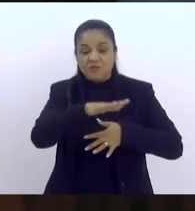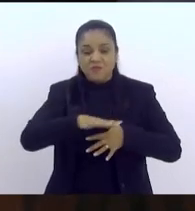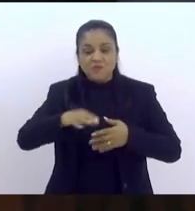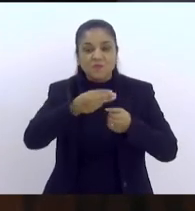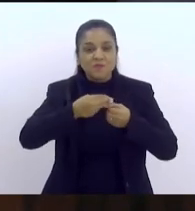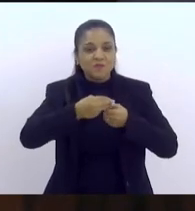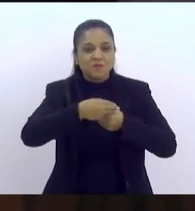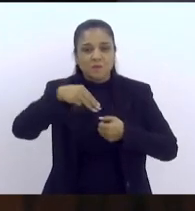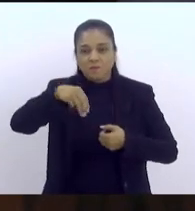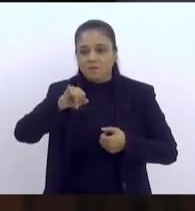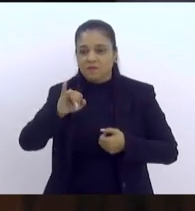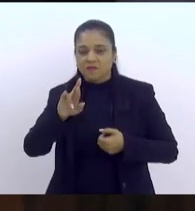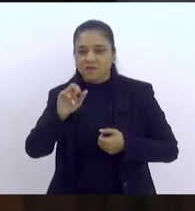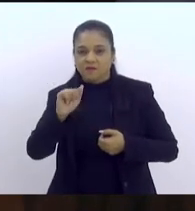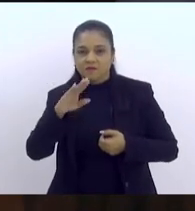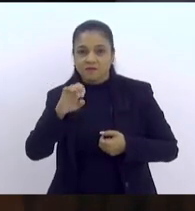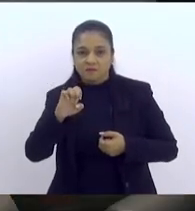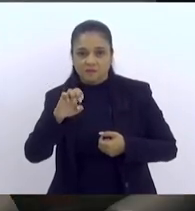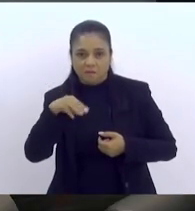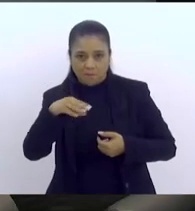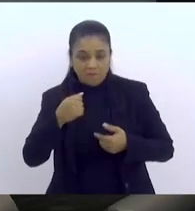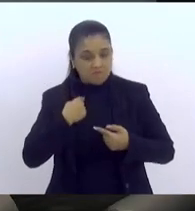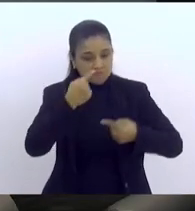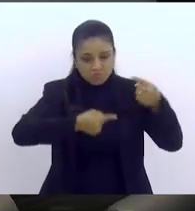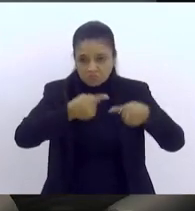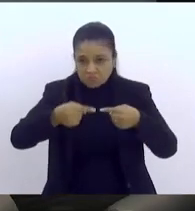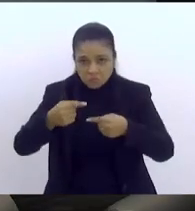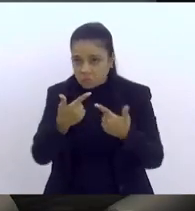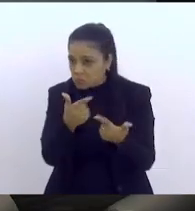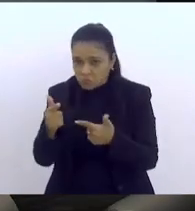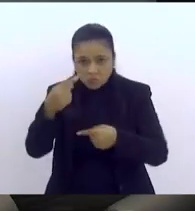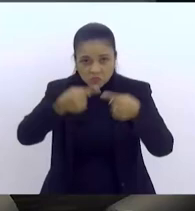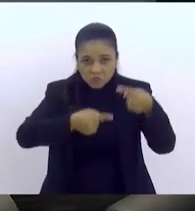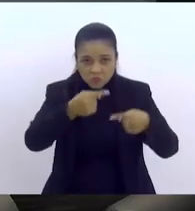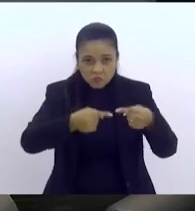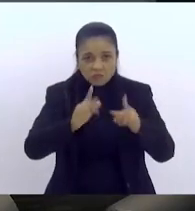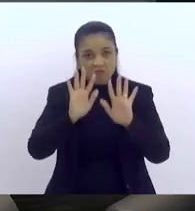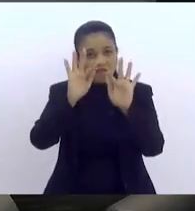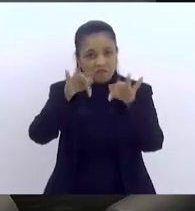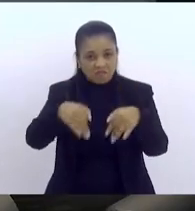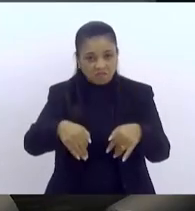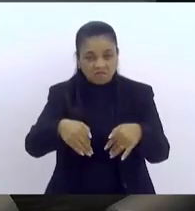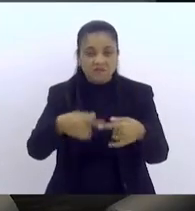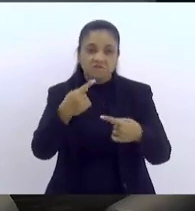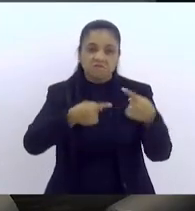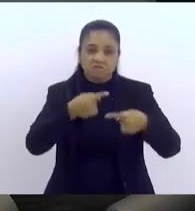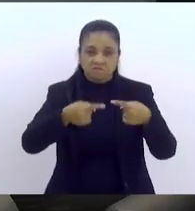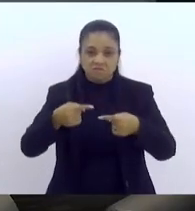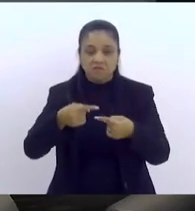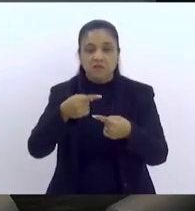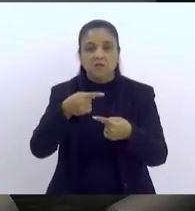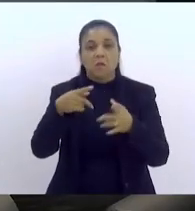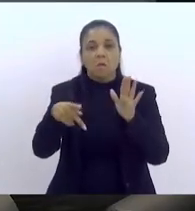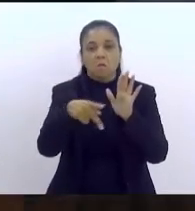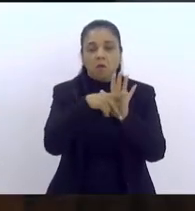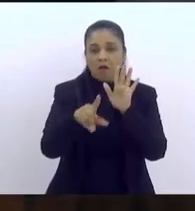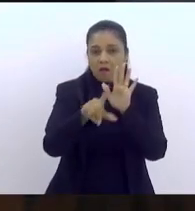Em discussão. Não havendo com quem queira discutir, encerrada a discussão.